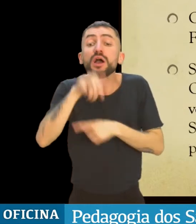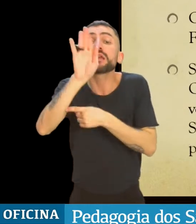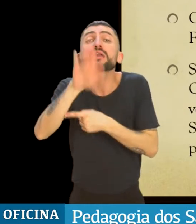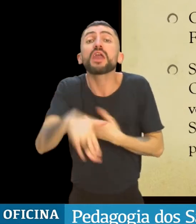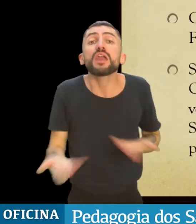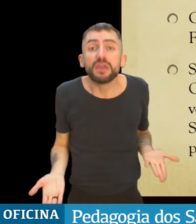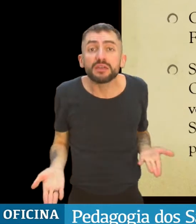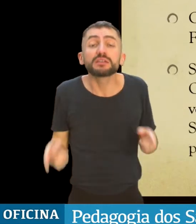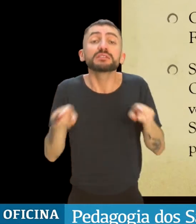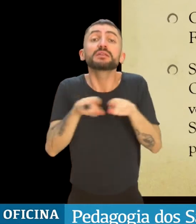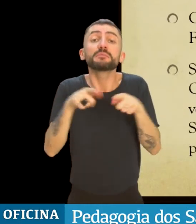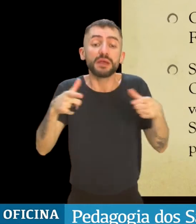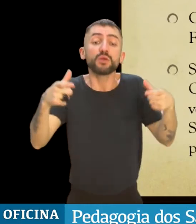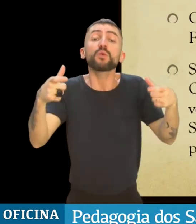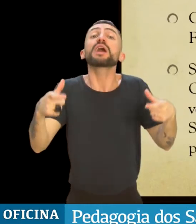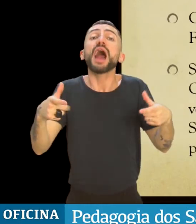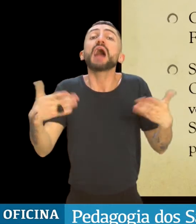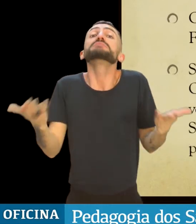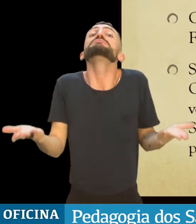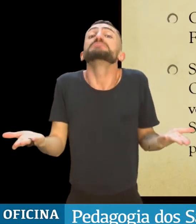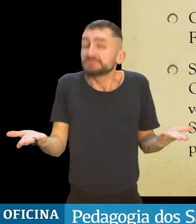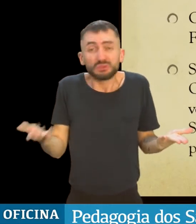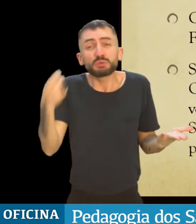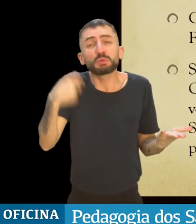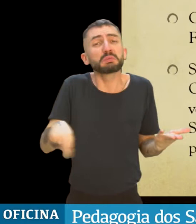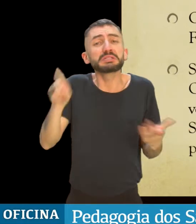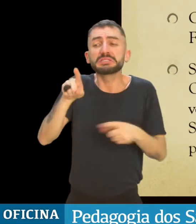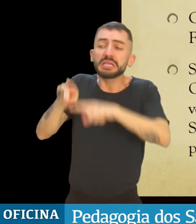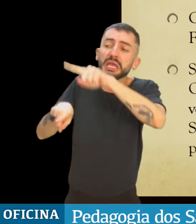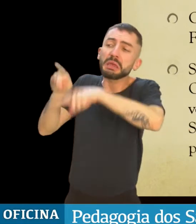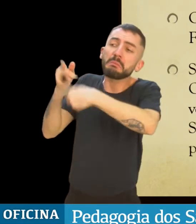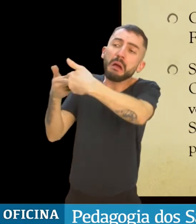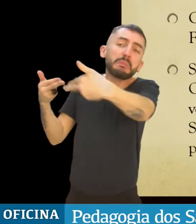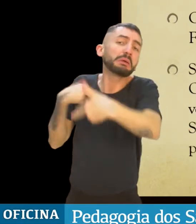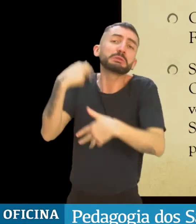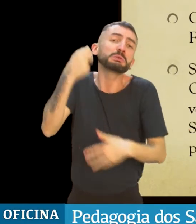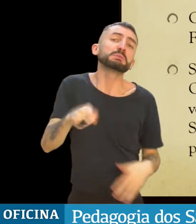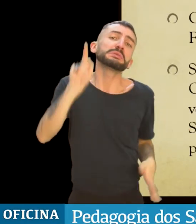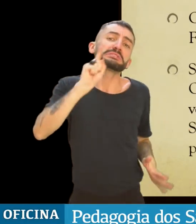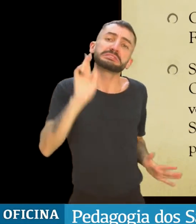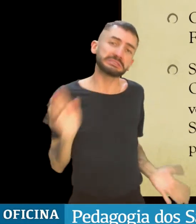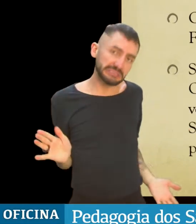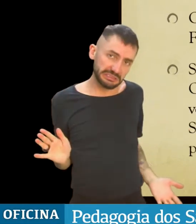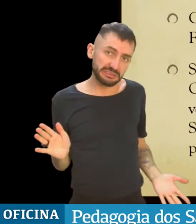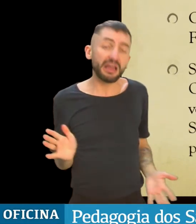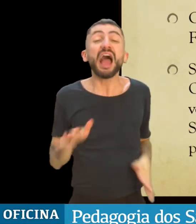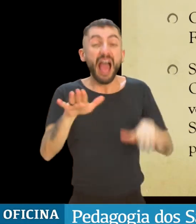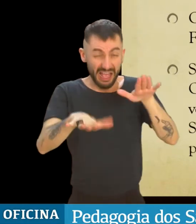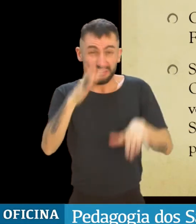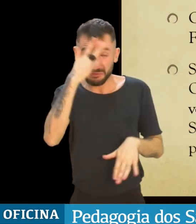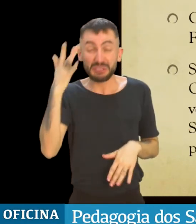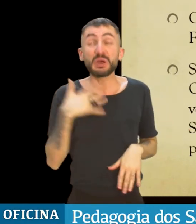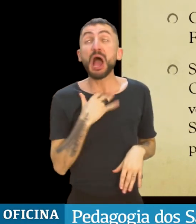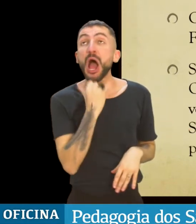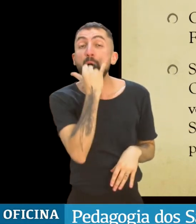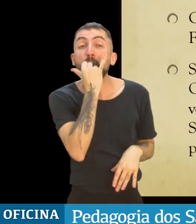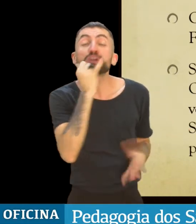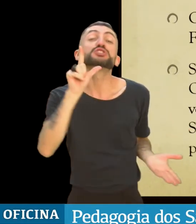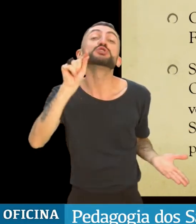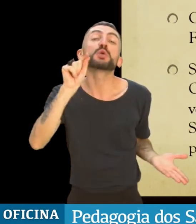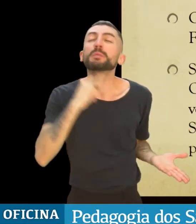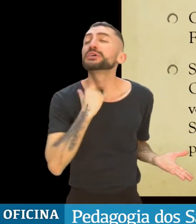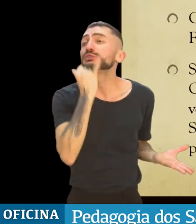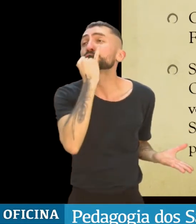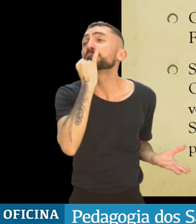você não vai depender do equipamento para fazer esse sarau, né? Então não use, eu não tenho equipamento, como uma